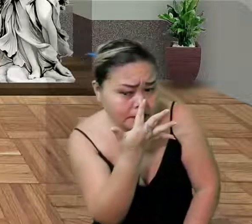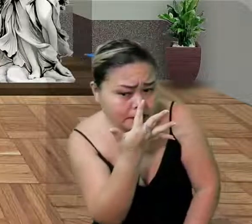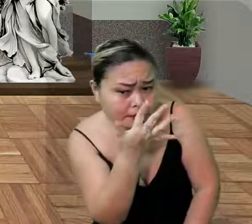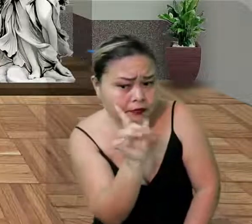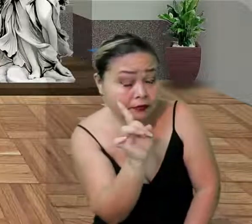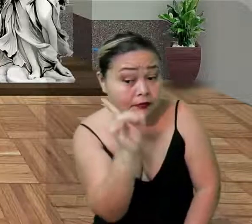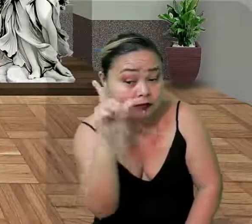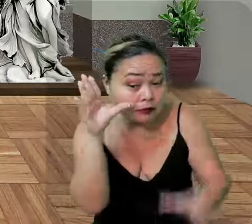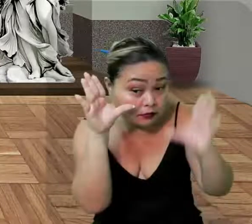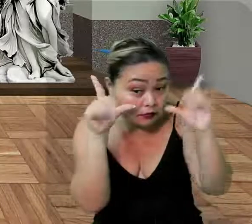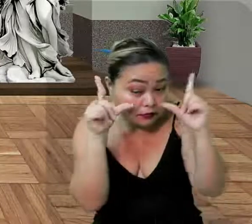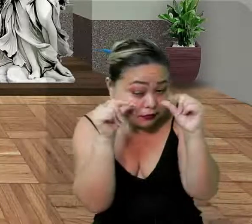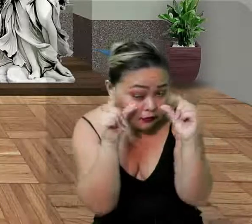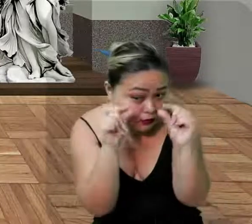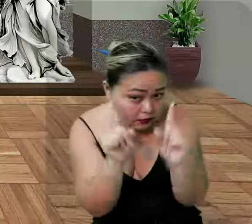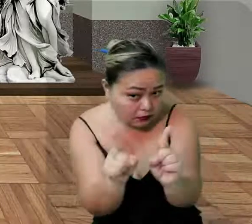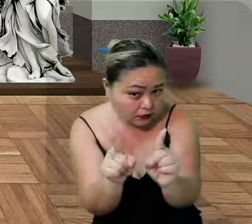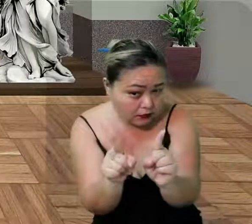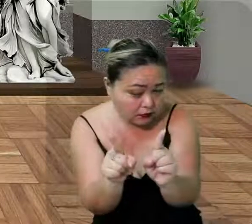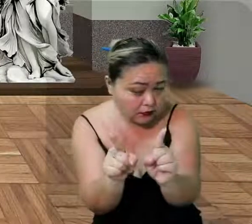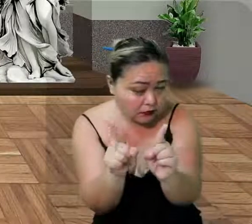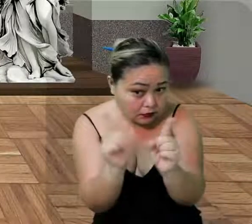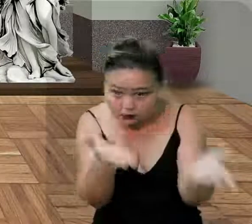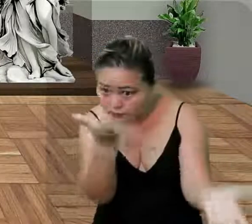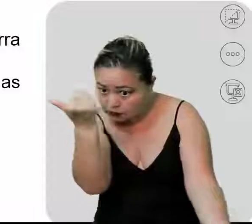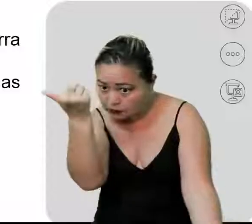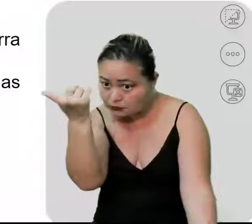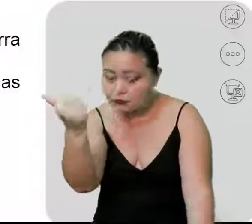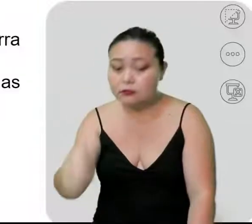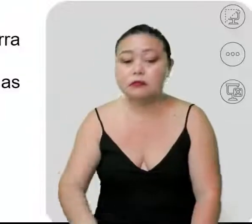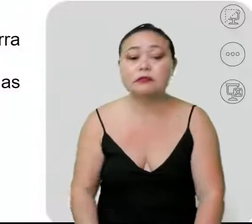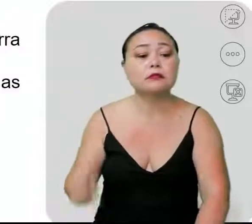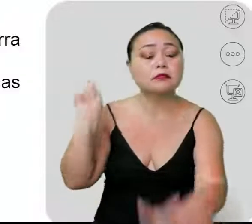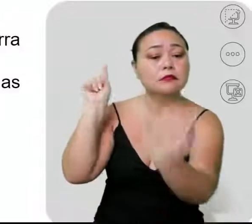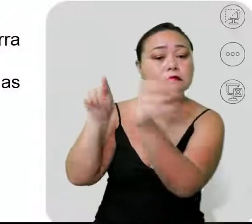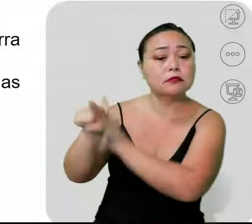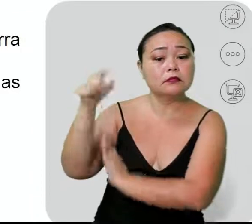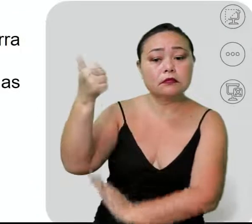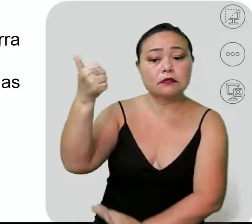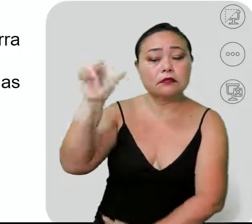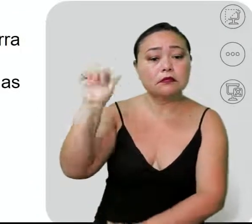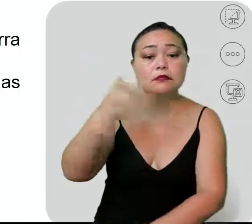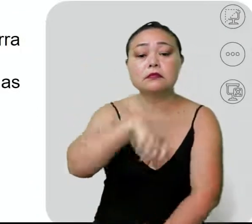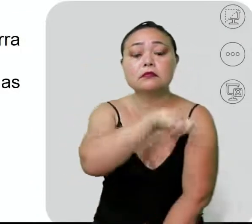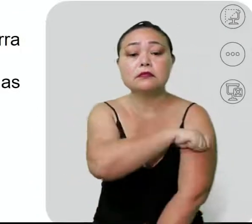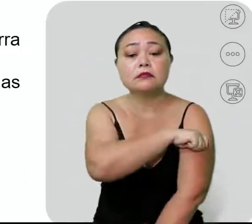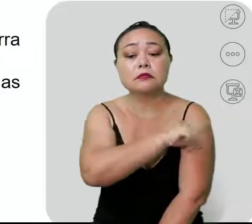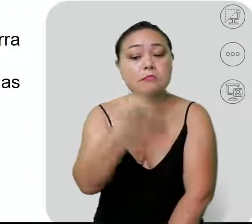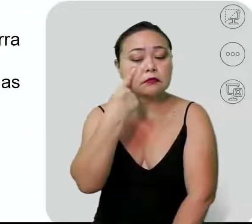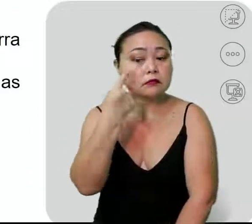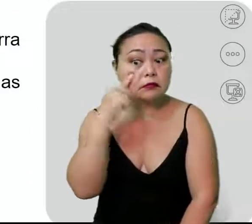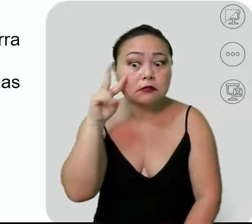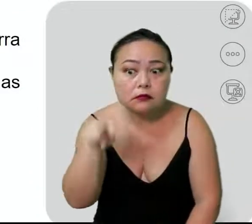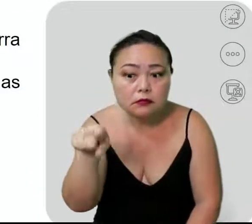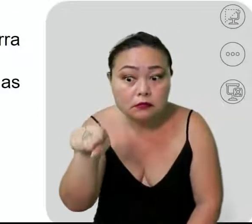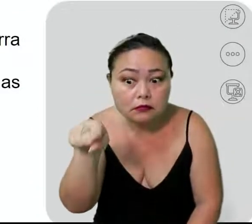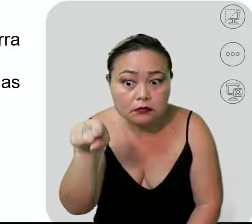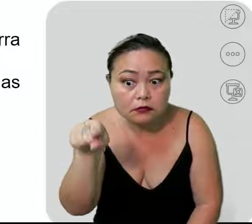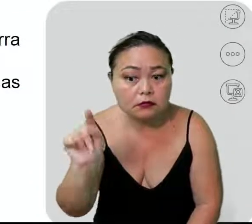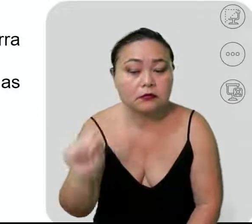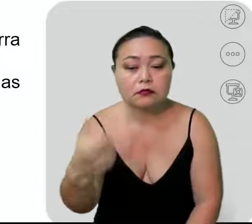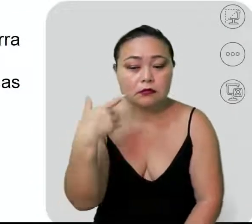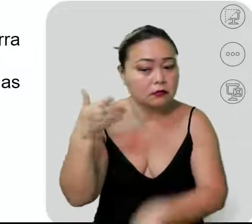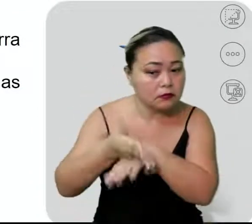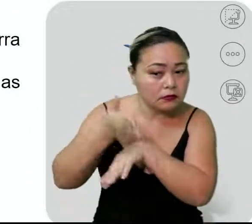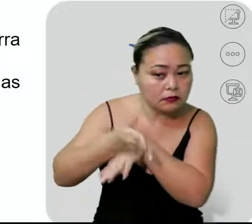não dorme aluno não dorme vamos lá então primeira questão aluno eu tô de olho em você vamos